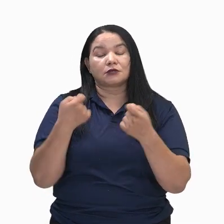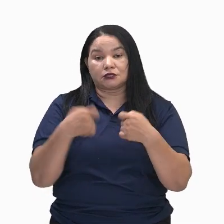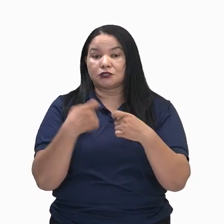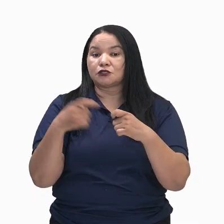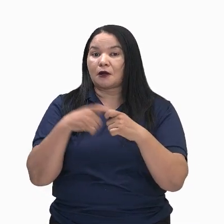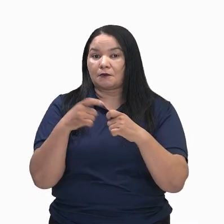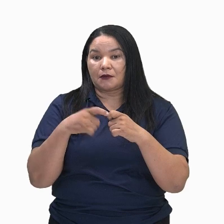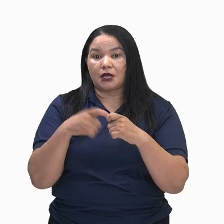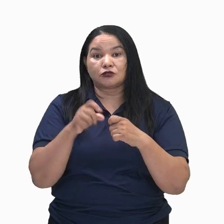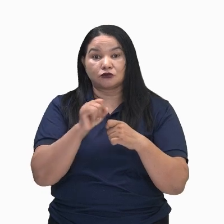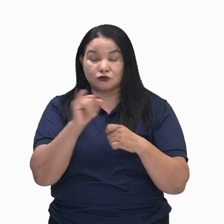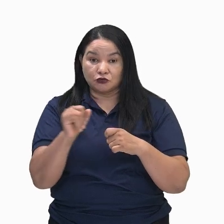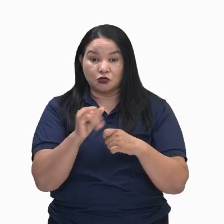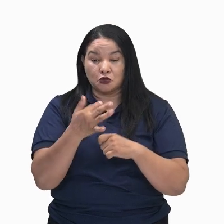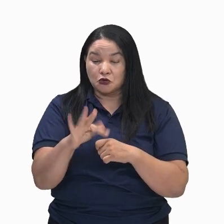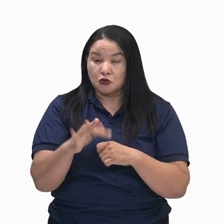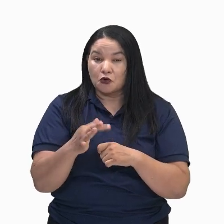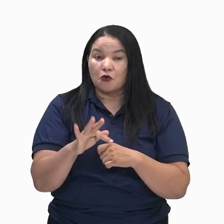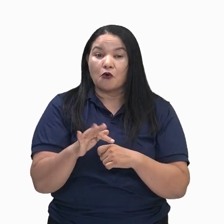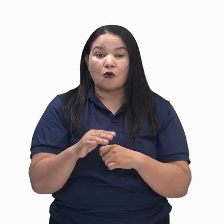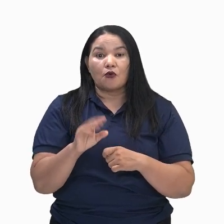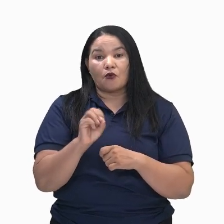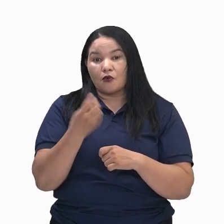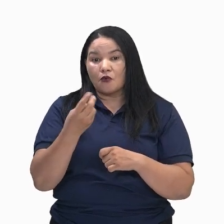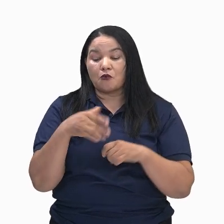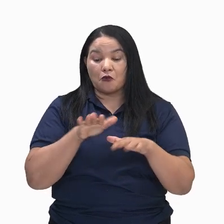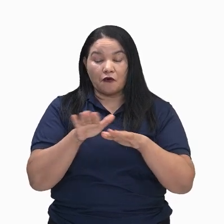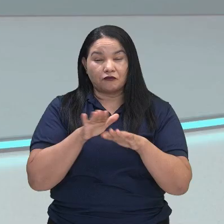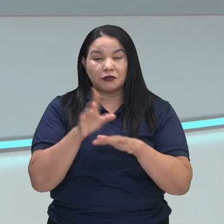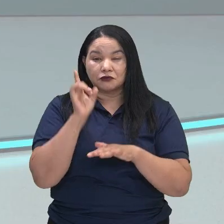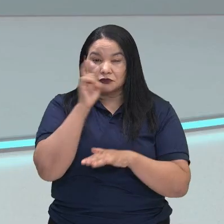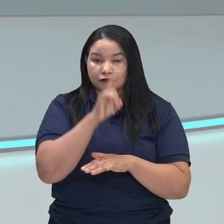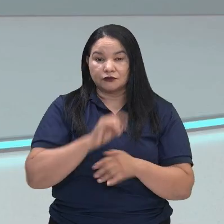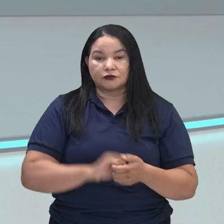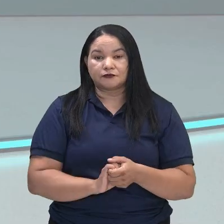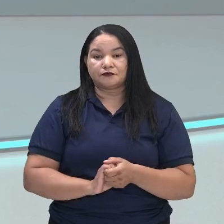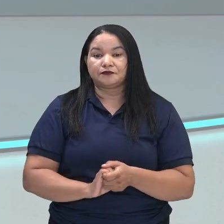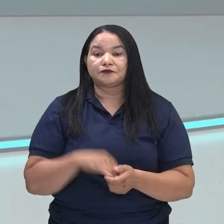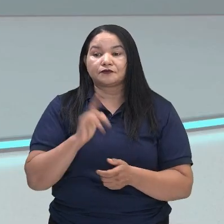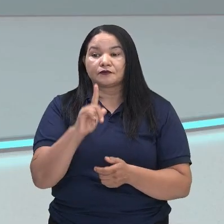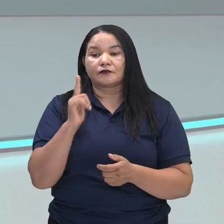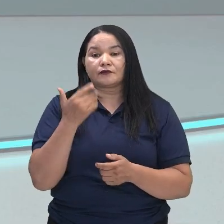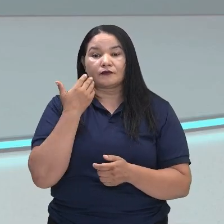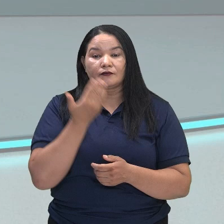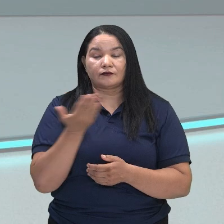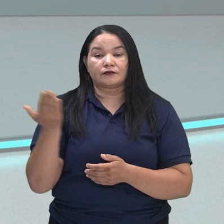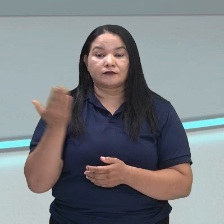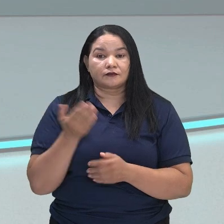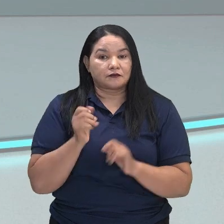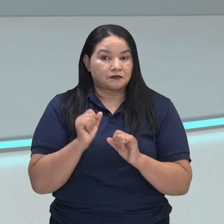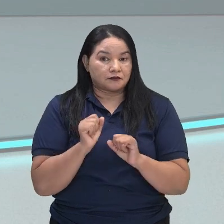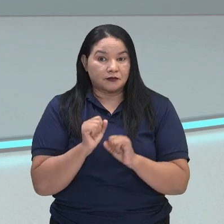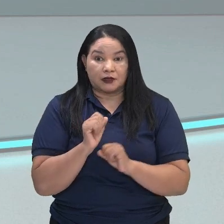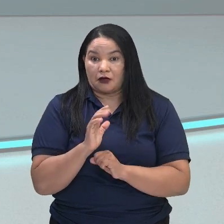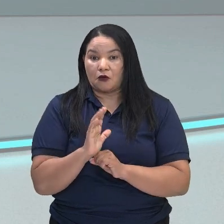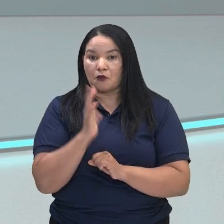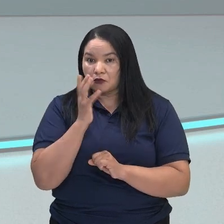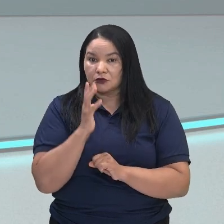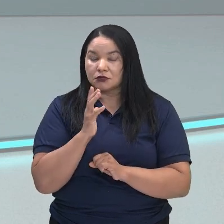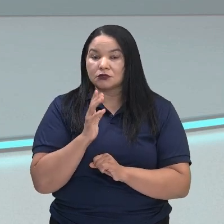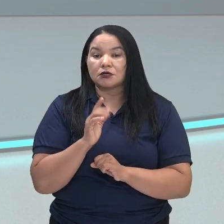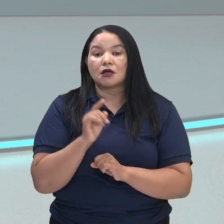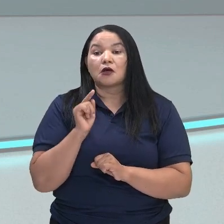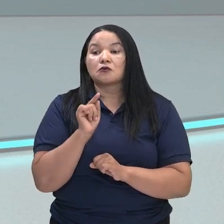se houver muita dor ou dificuldade de movimento. Prosseguindo, outro acidente que nós vimos que pode ocorrer é